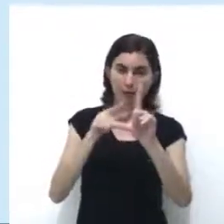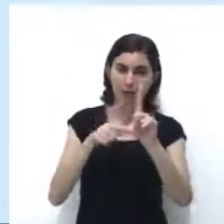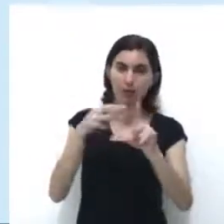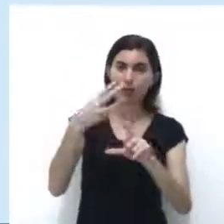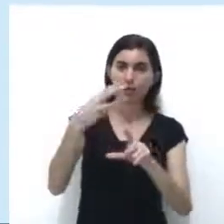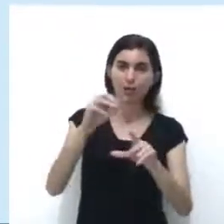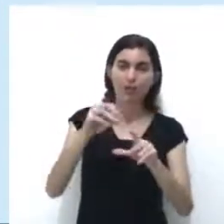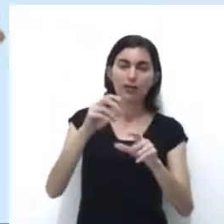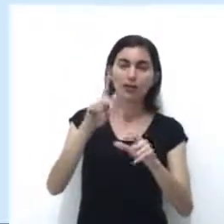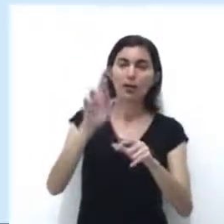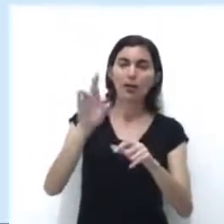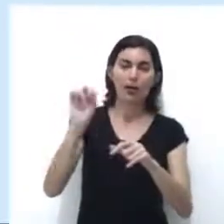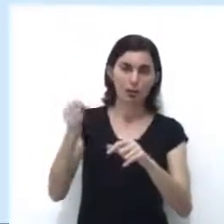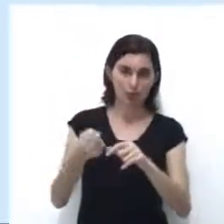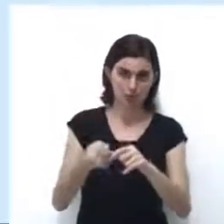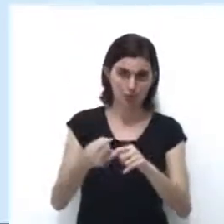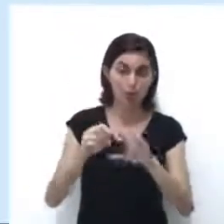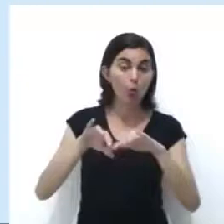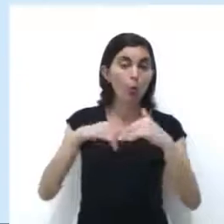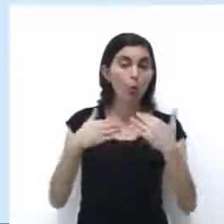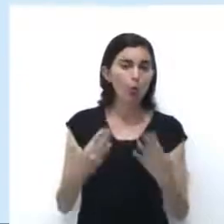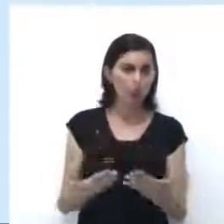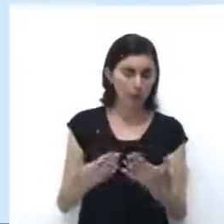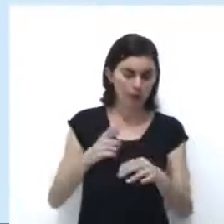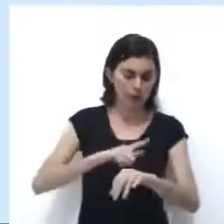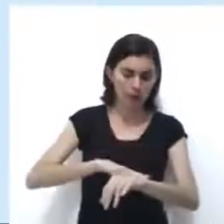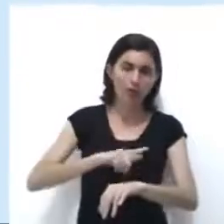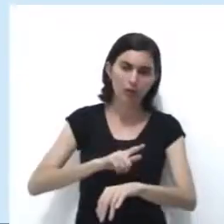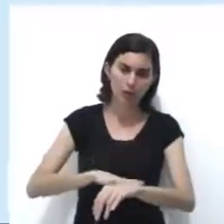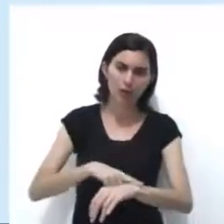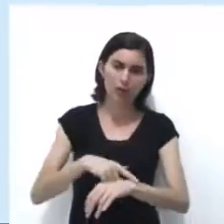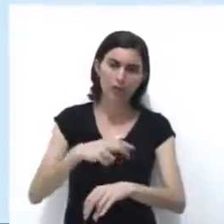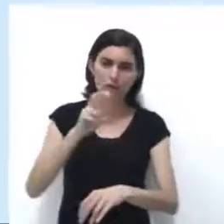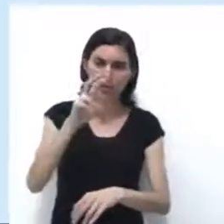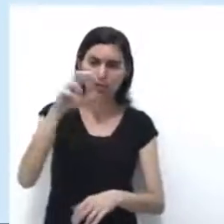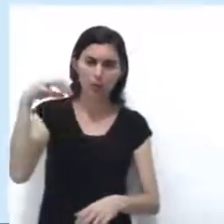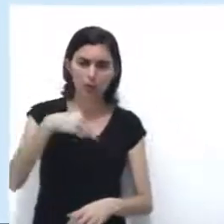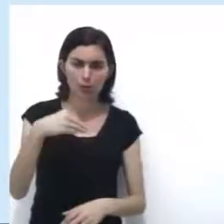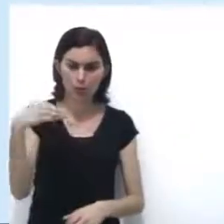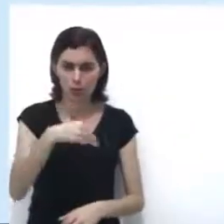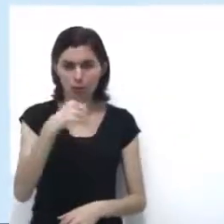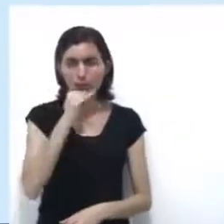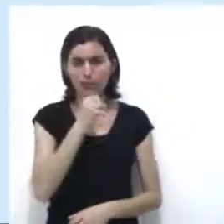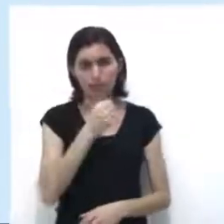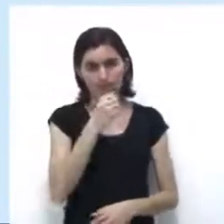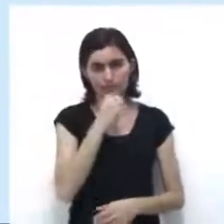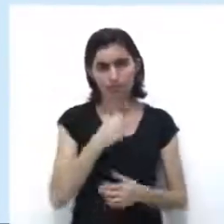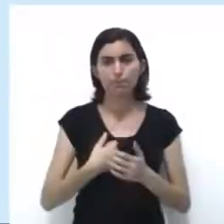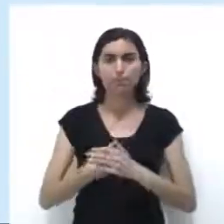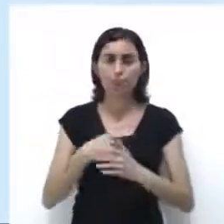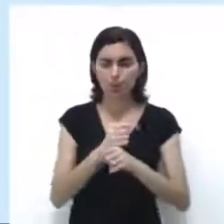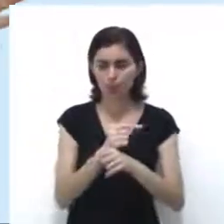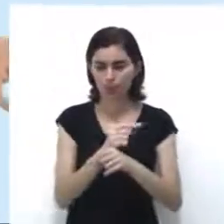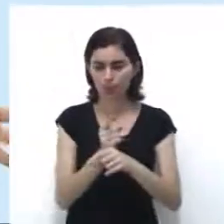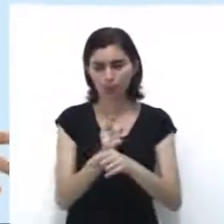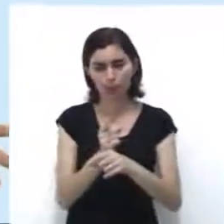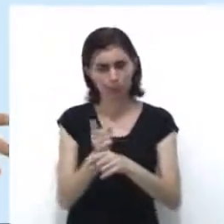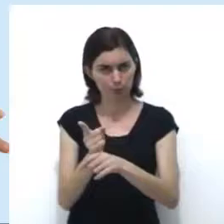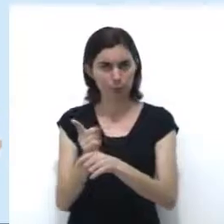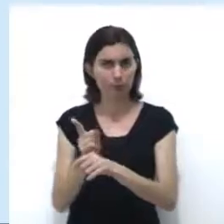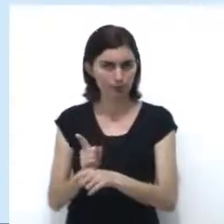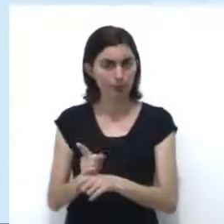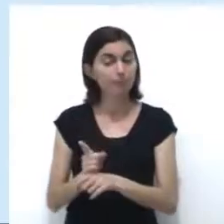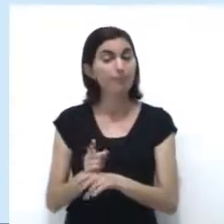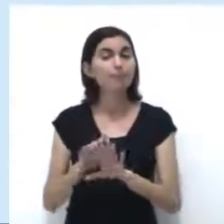de 30 graus. Enquanto que em tempo são 5 minutos, por exemplo, para o ponteiro dos